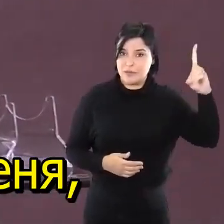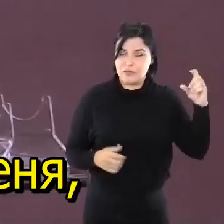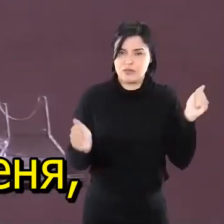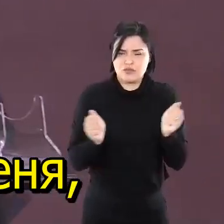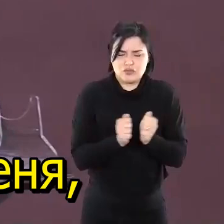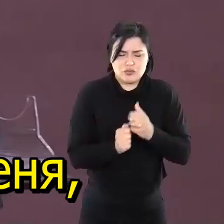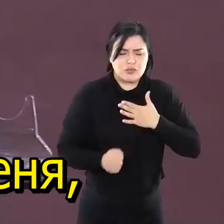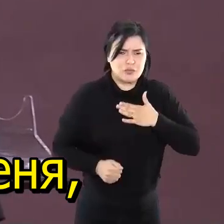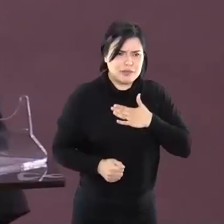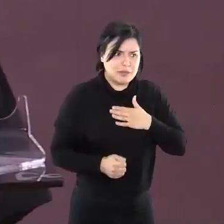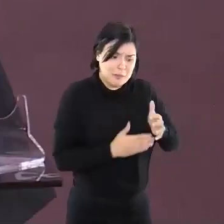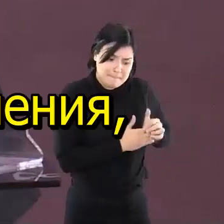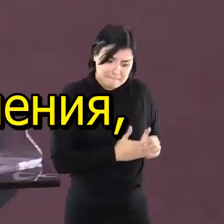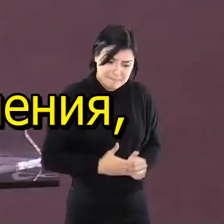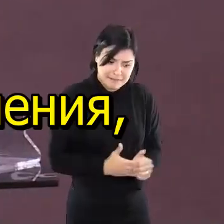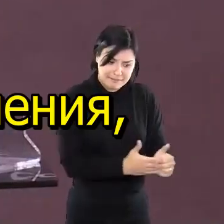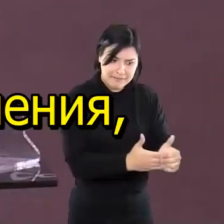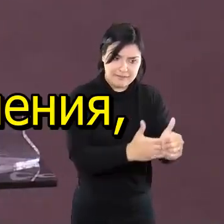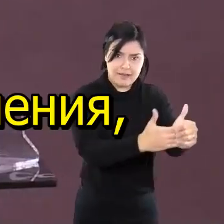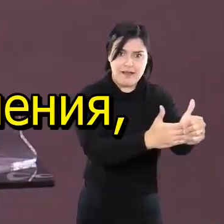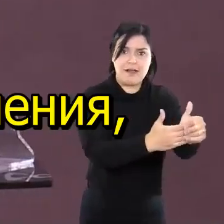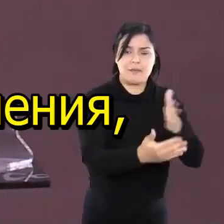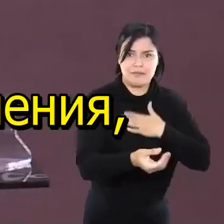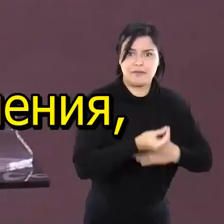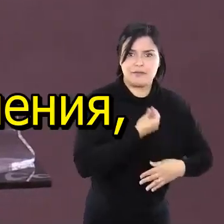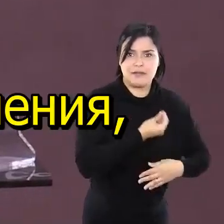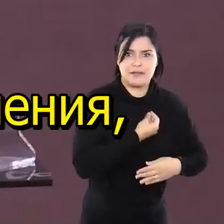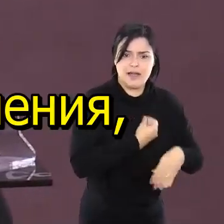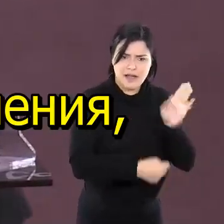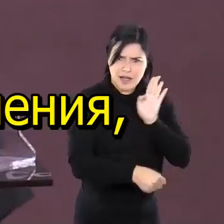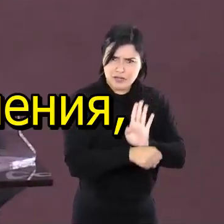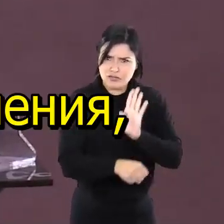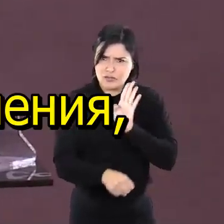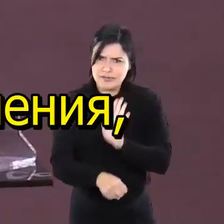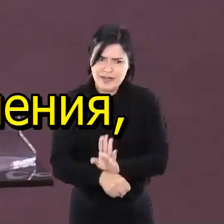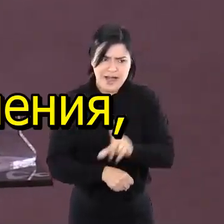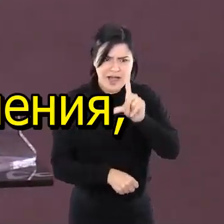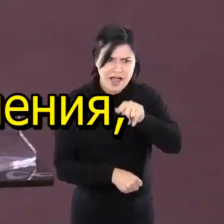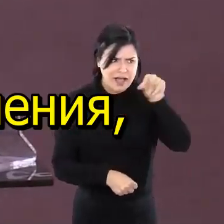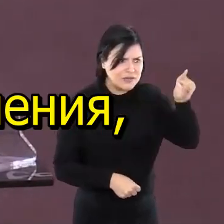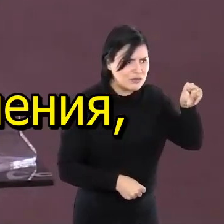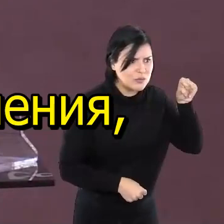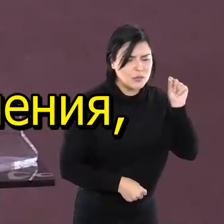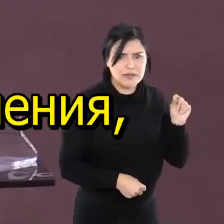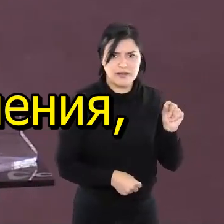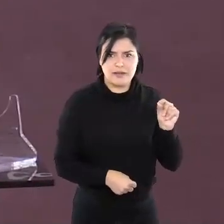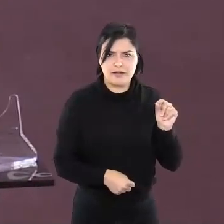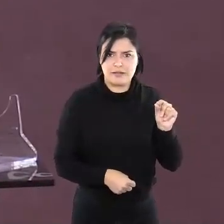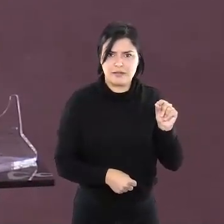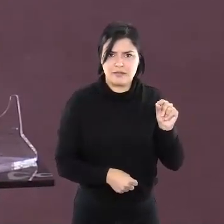comigo para me guiar, para ajudar-me a tomar as decisões, para dividir a minha vida.